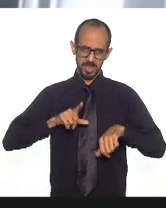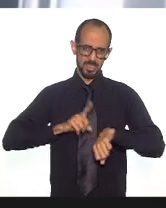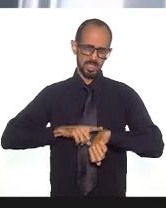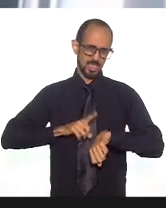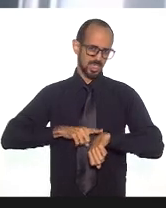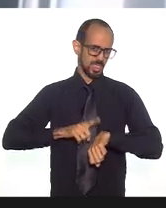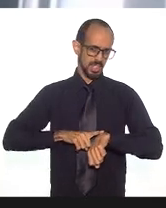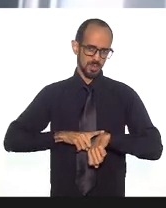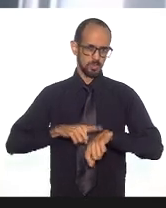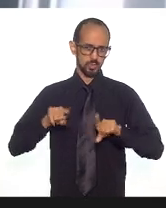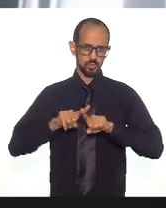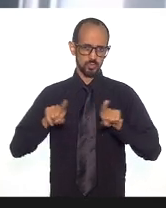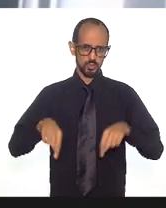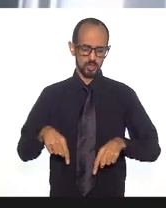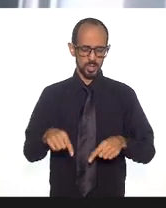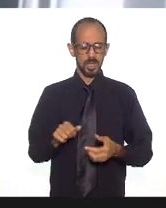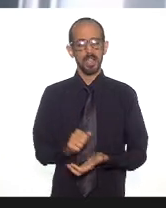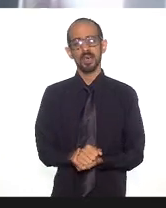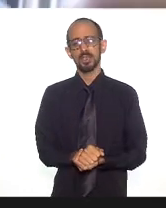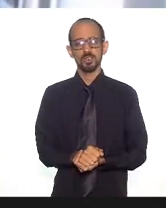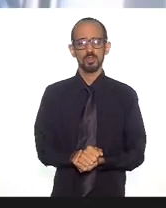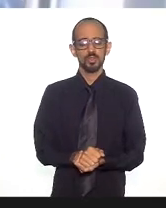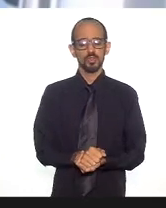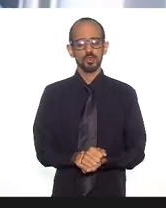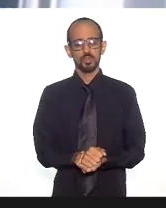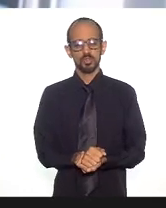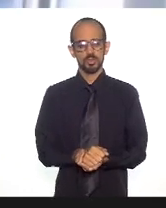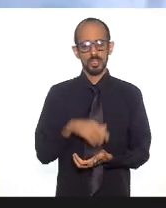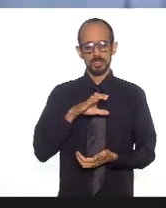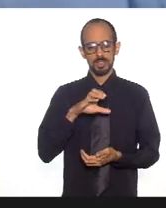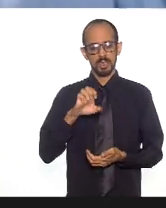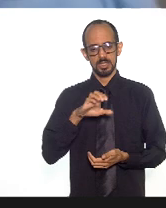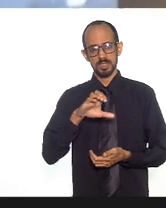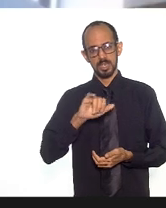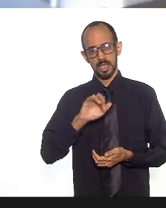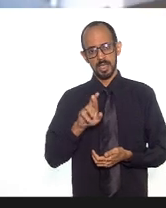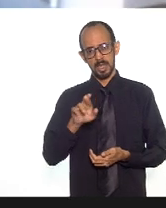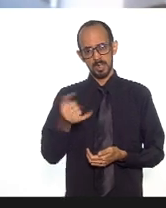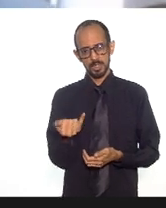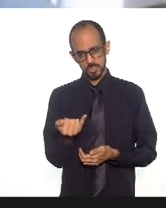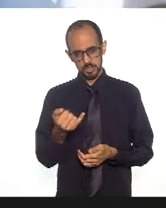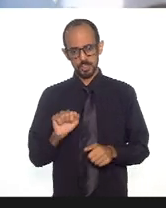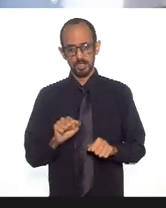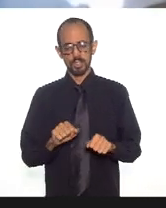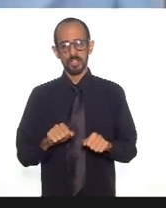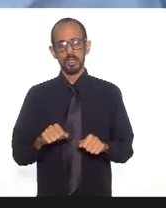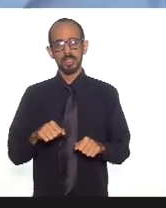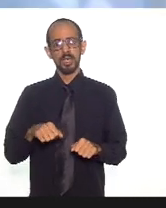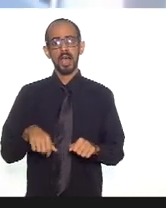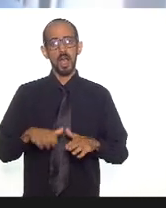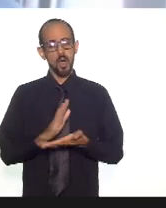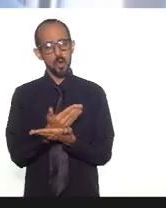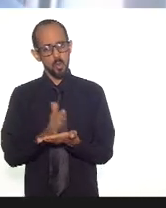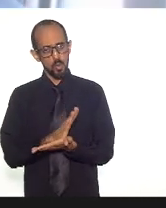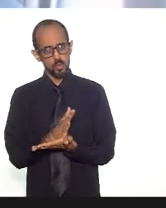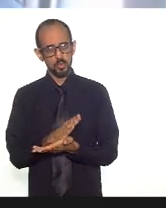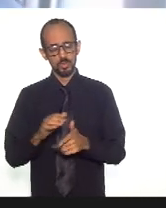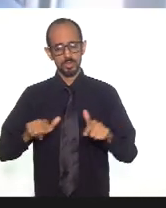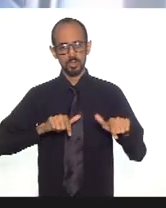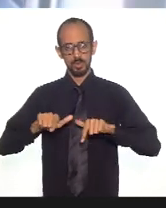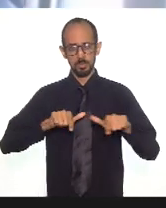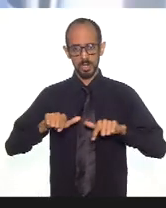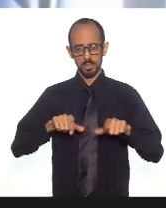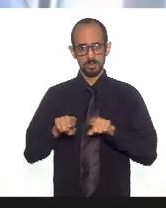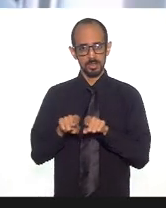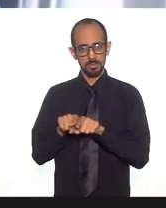dos profissionais da Fundação CCERG, seja os que atuam na rede SEJA, que são professores da Secretaria Estadual de Educação, seja os servidores da Fundação